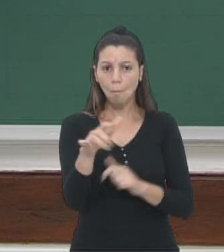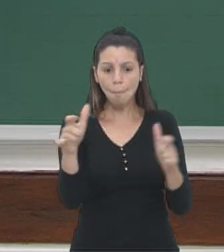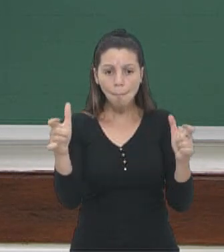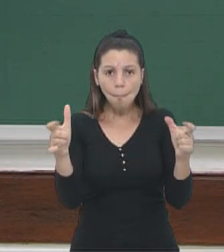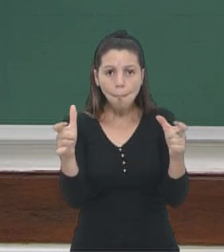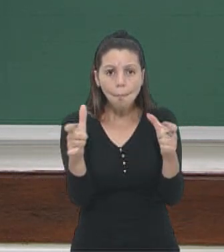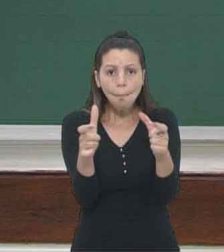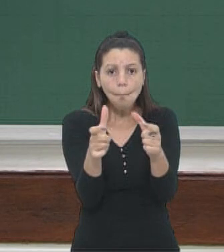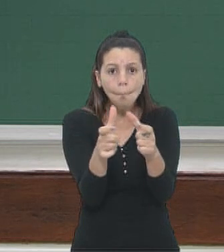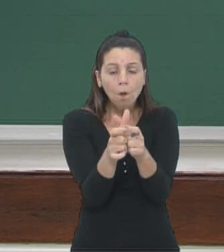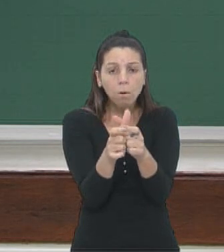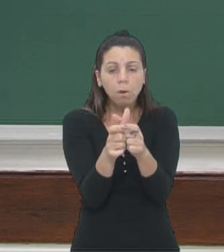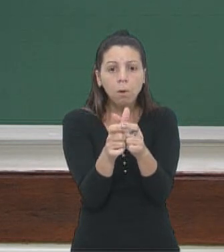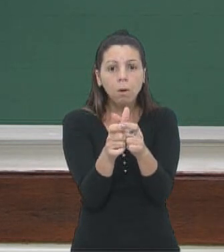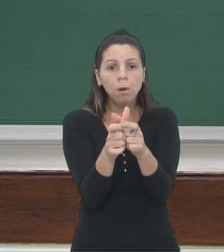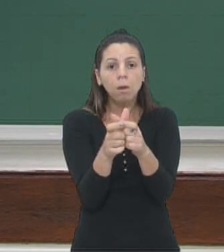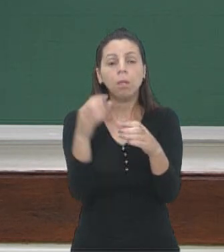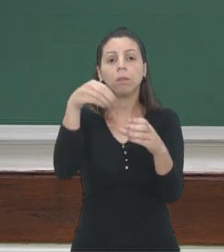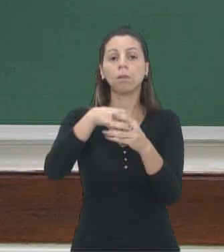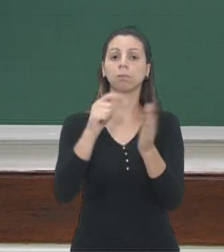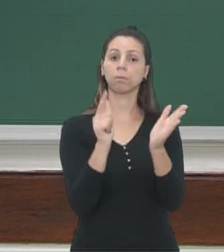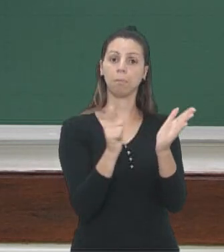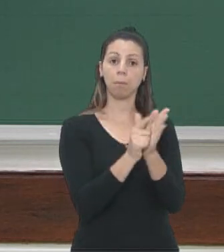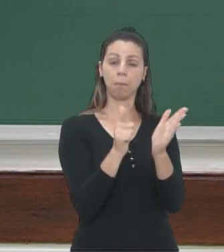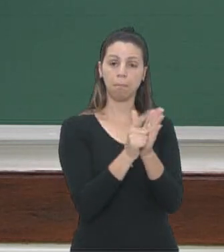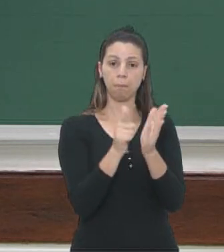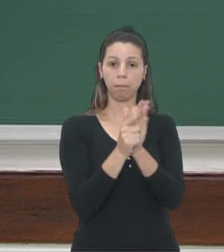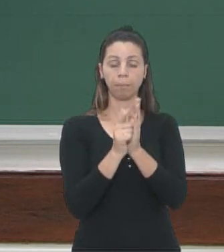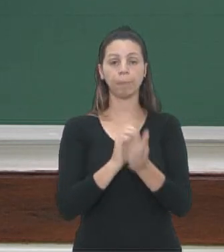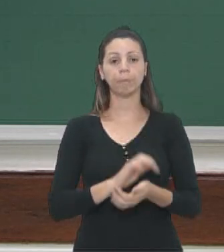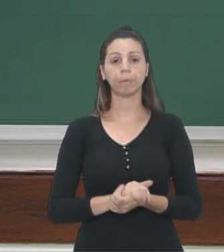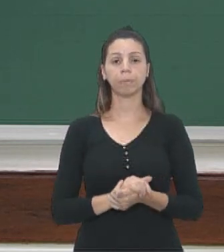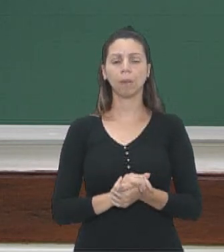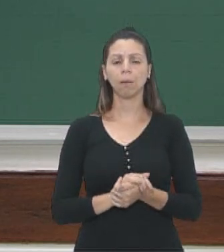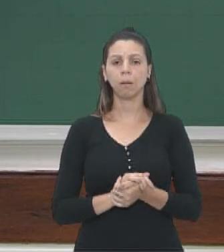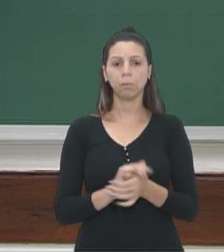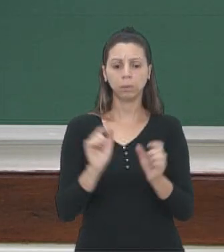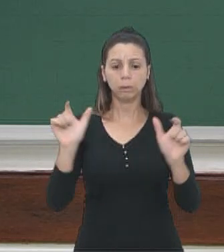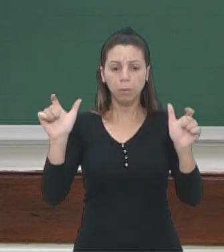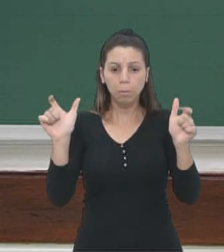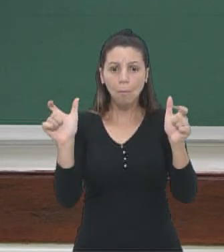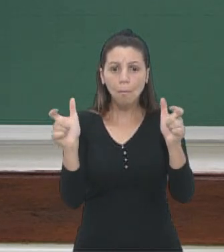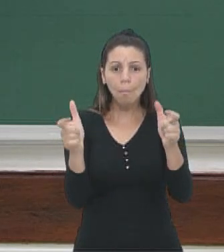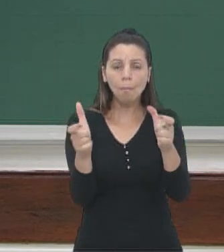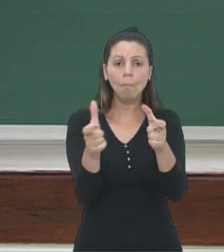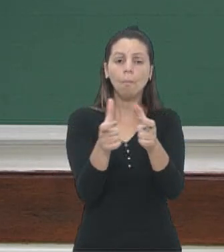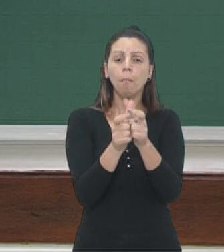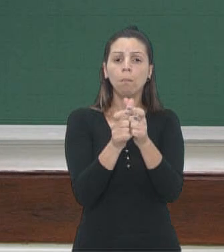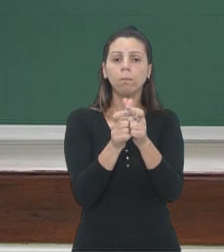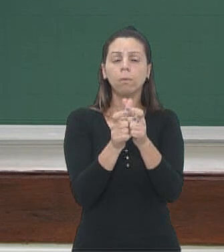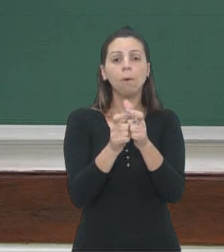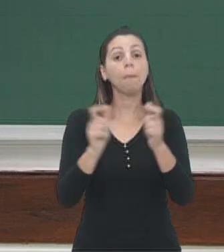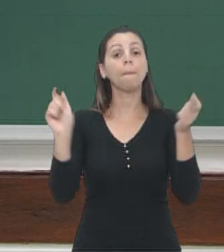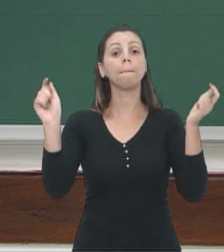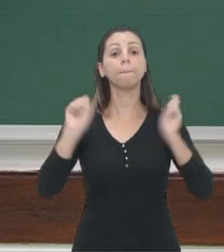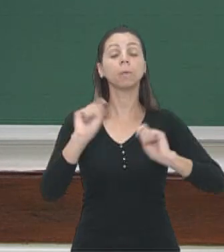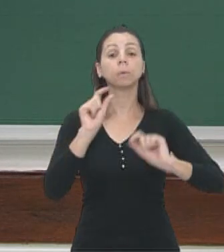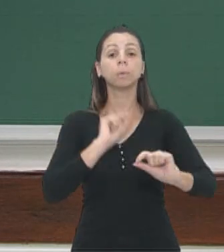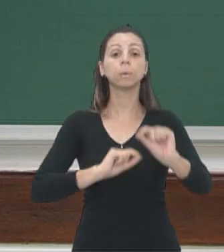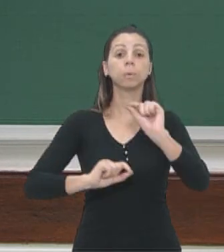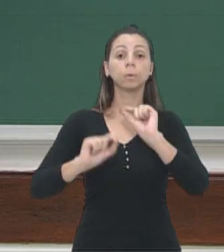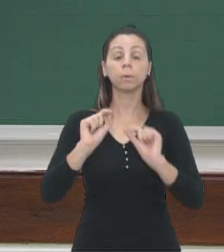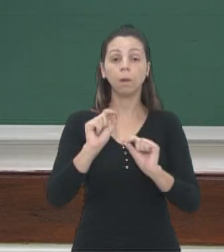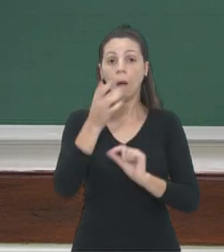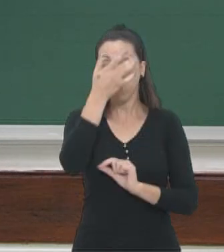a ponto de caber naquela folha de papel. Então, quando nós reduzimos essa área, nós precisamos disponibilizar